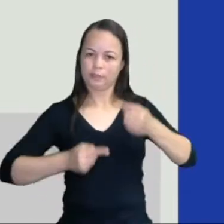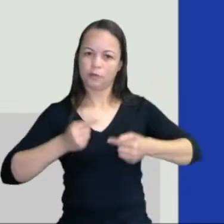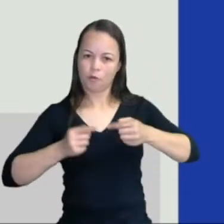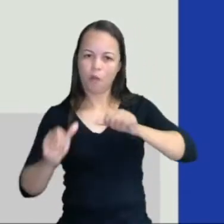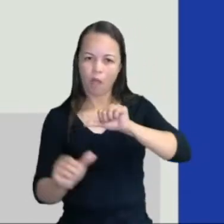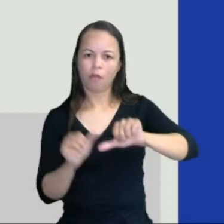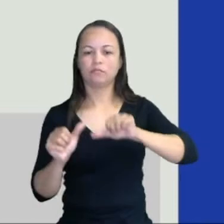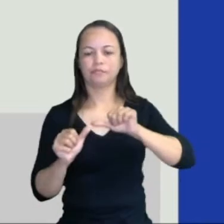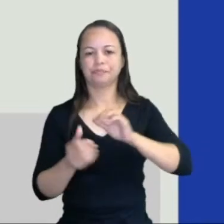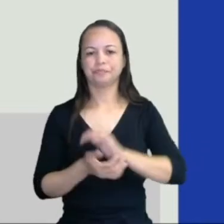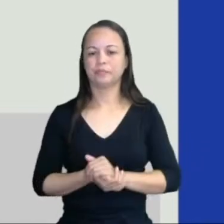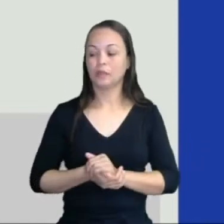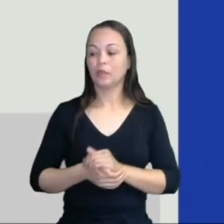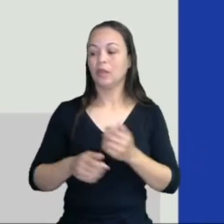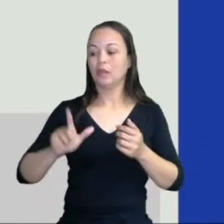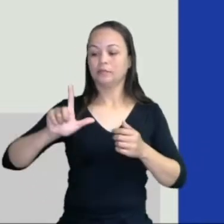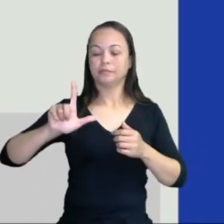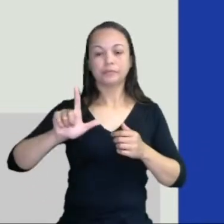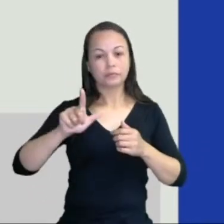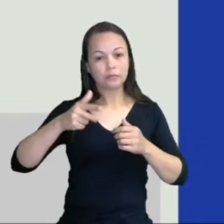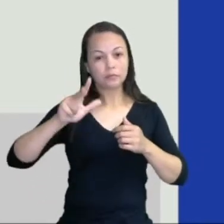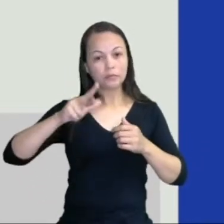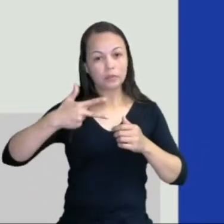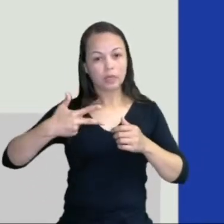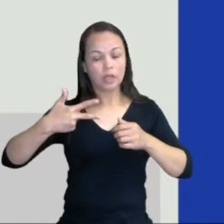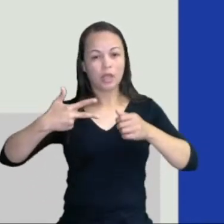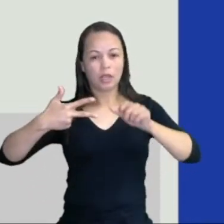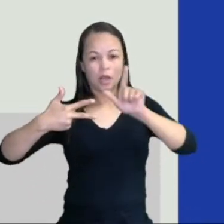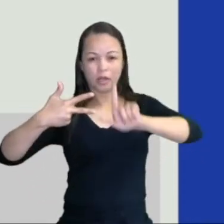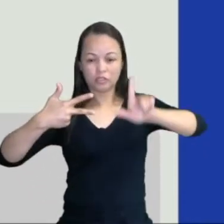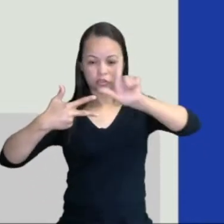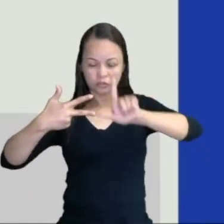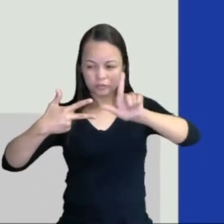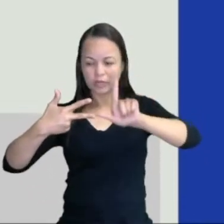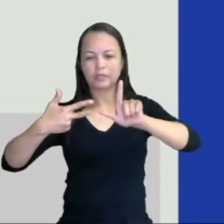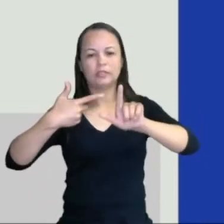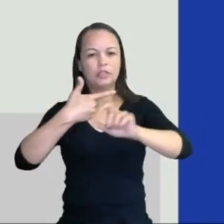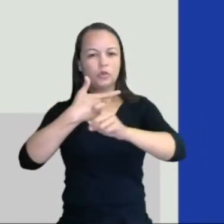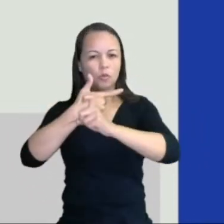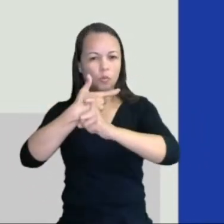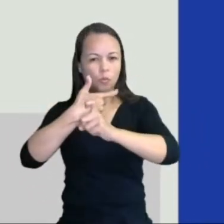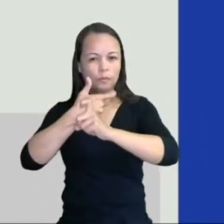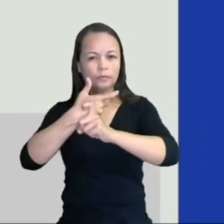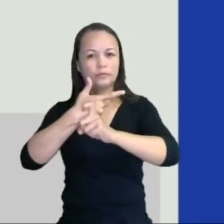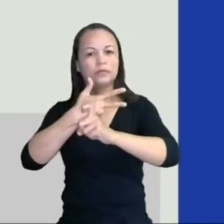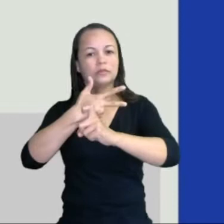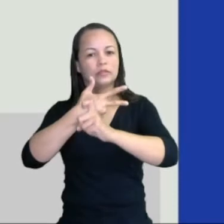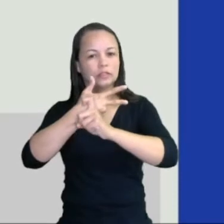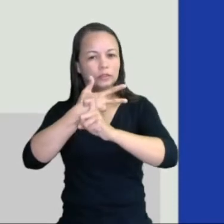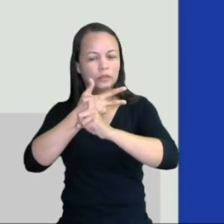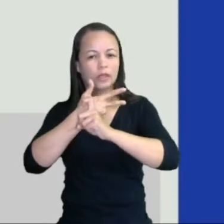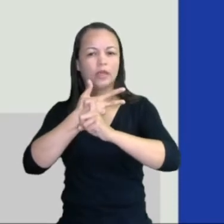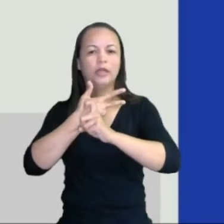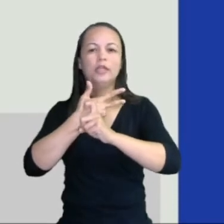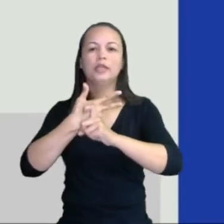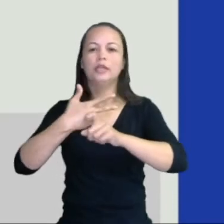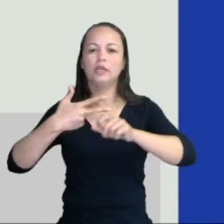o poder legislativo, o poder executivo e o poder judiciário, ou seja, essas formas de